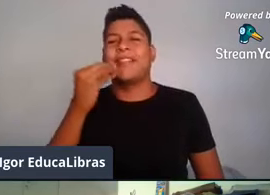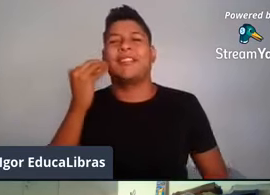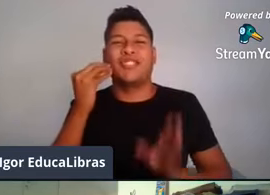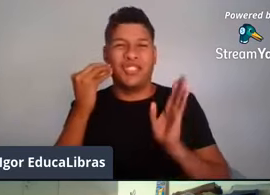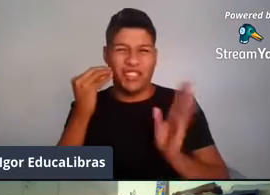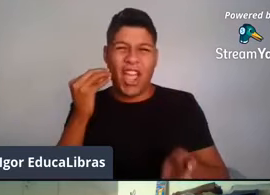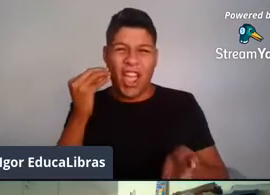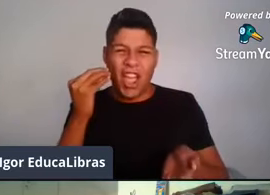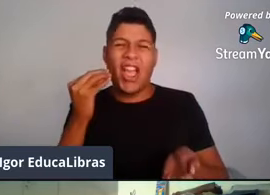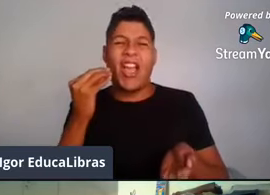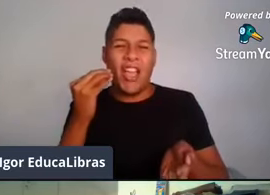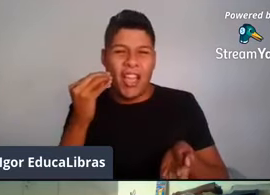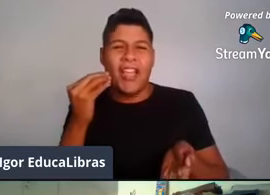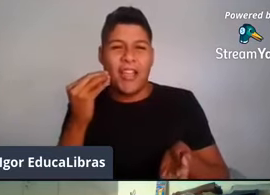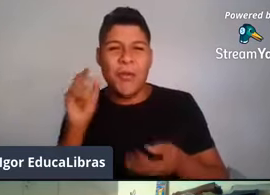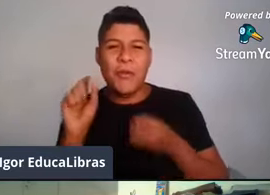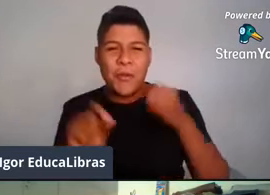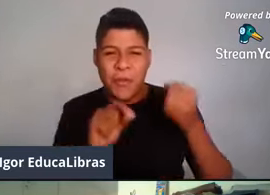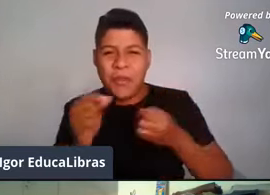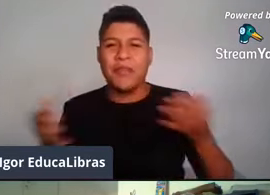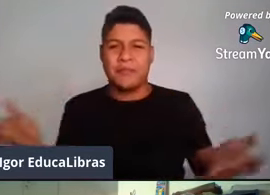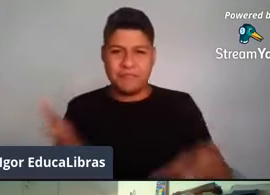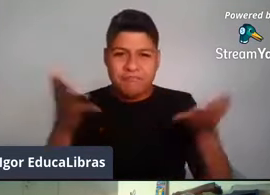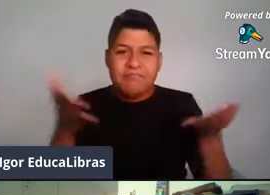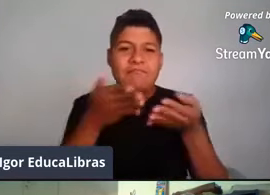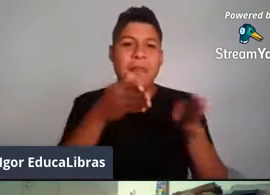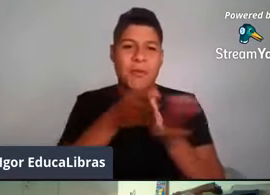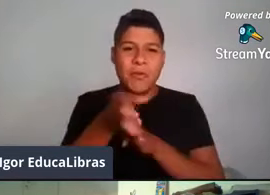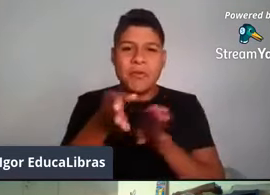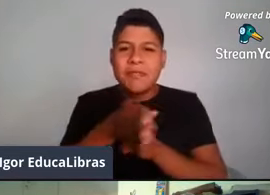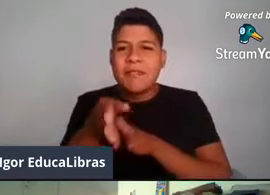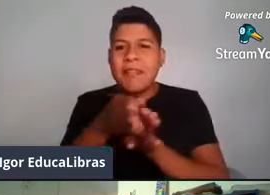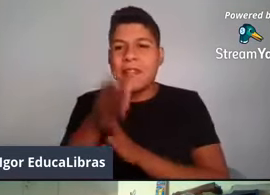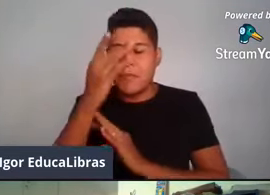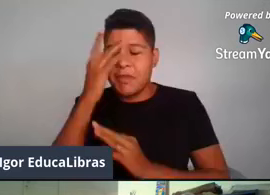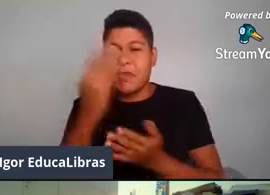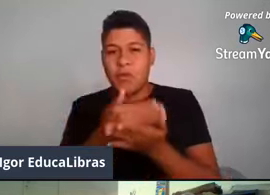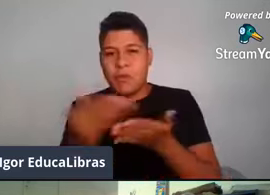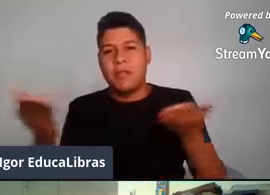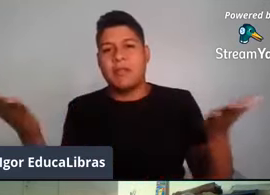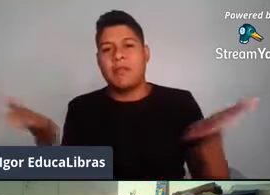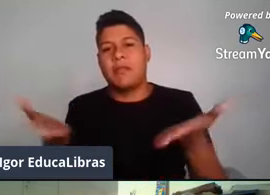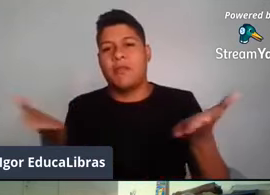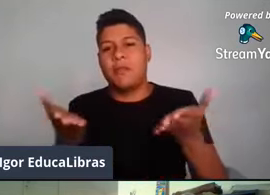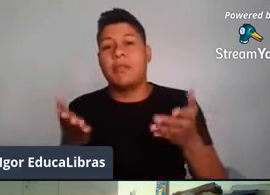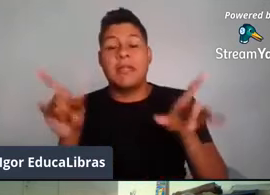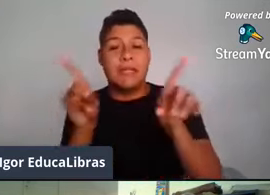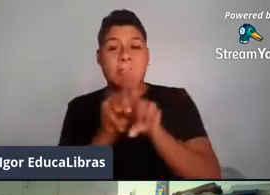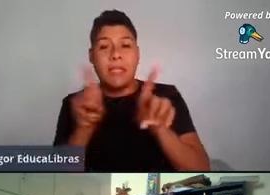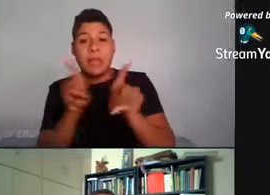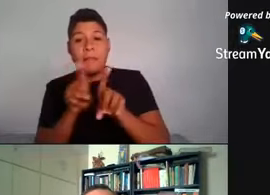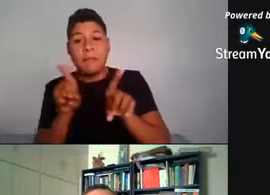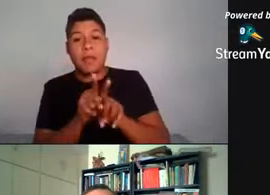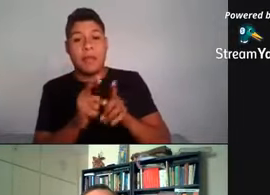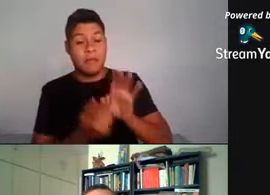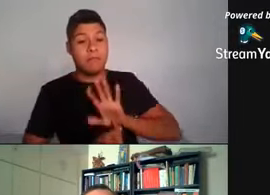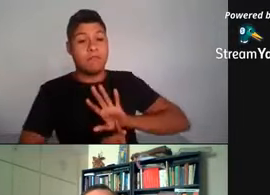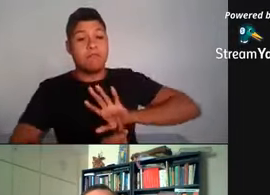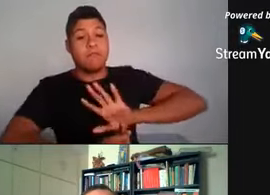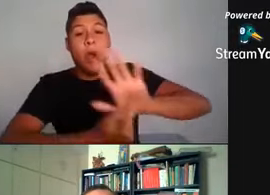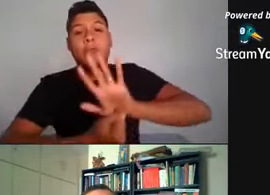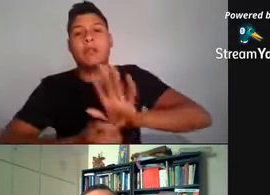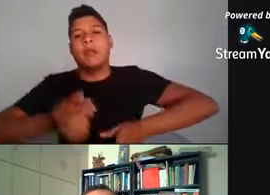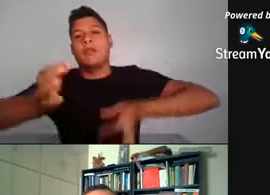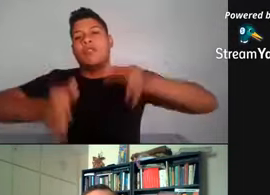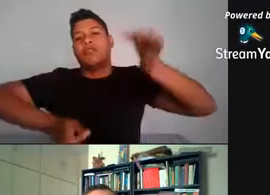poder estar dando alguns bons conselhos para quem está começando agora, né? E até levar para o tribunal esse tema, né, Cid? Que você